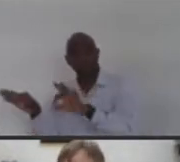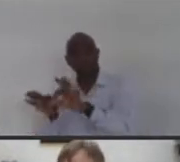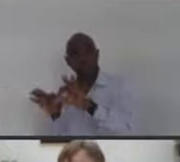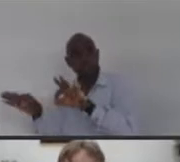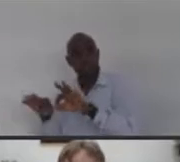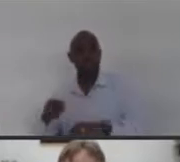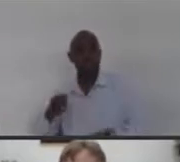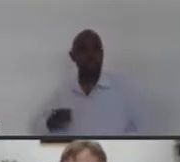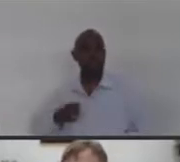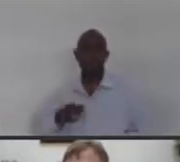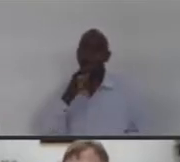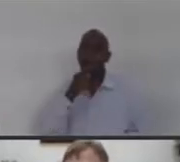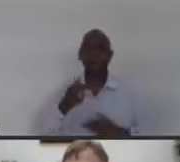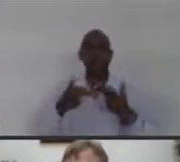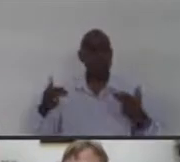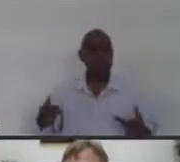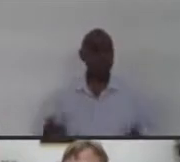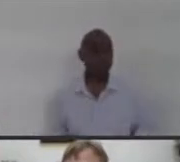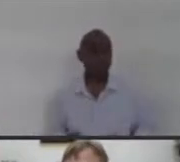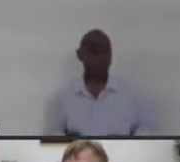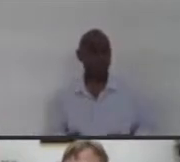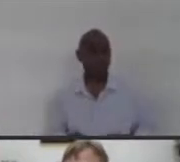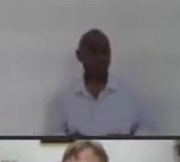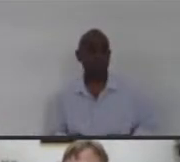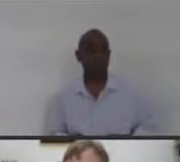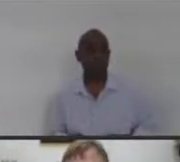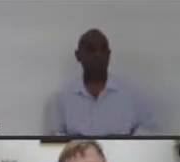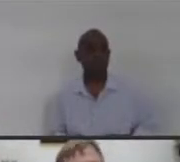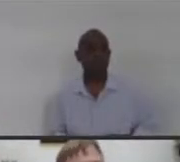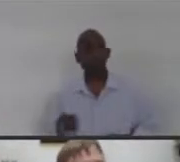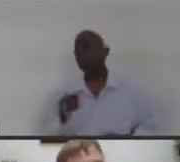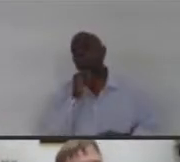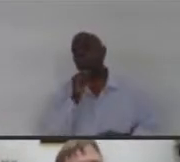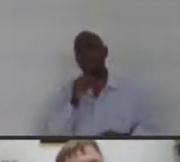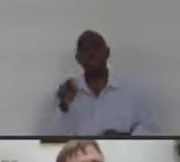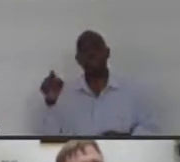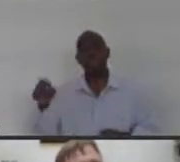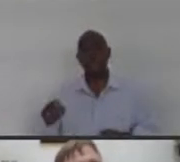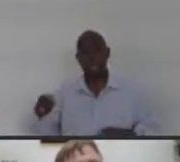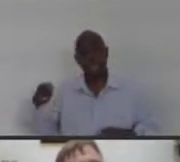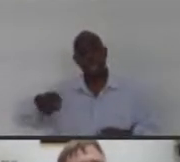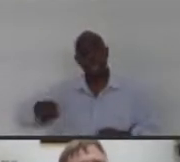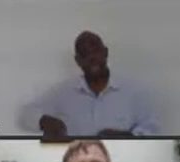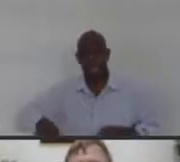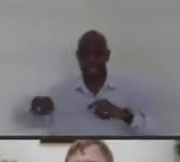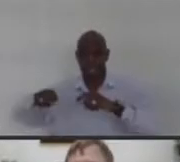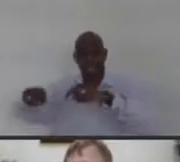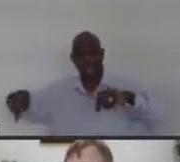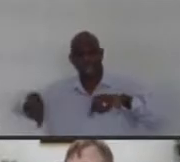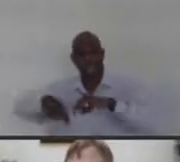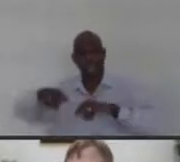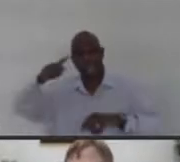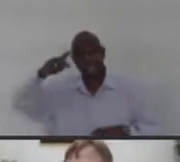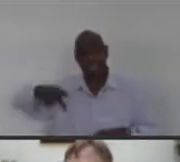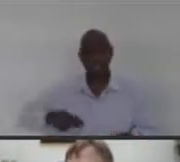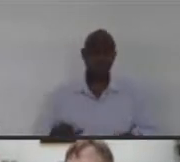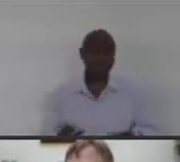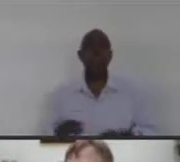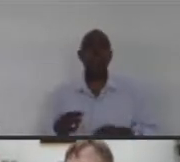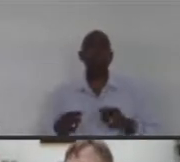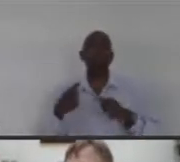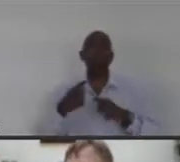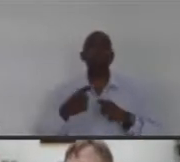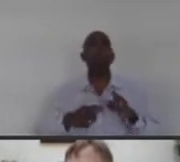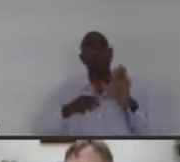ao morador um serviço que ele não tem obrigação de se fazer de acordo com o novo marco do regulamento de